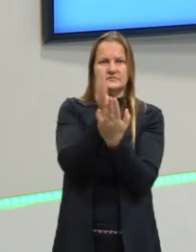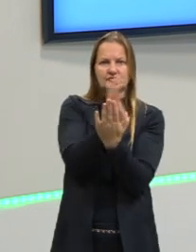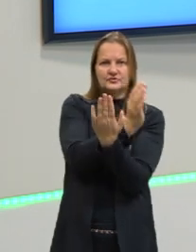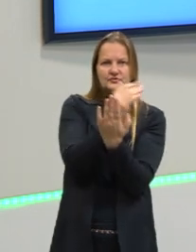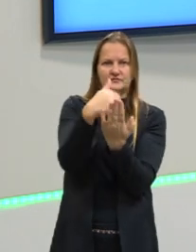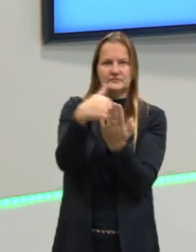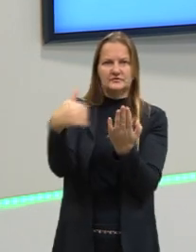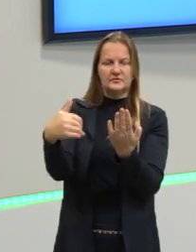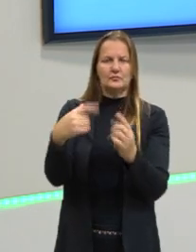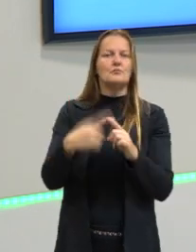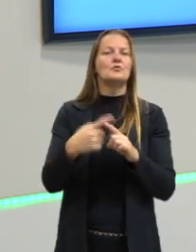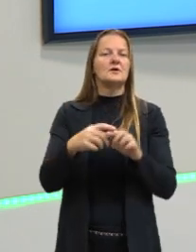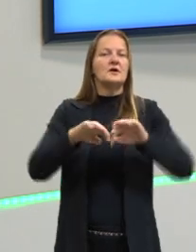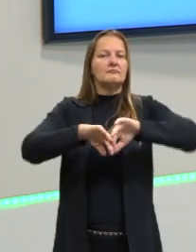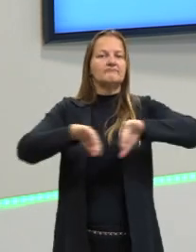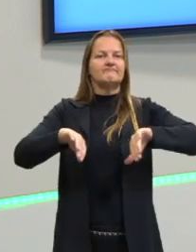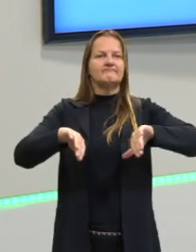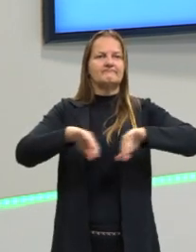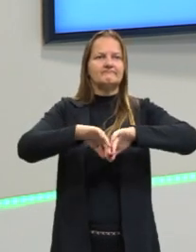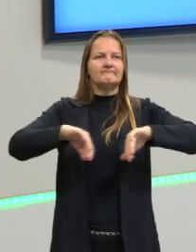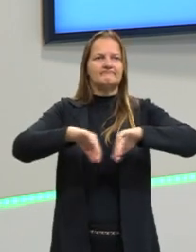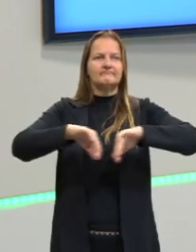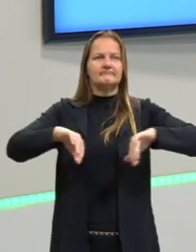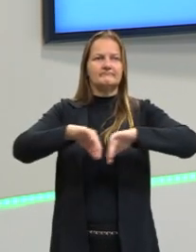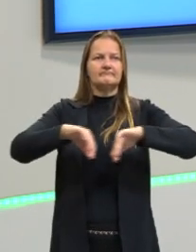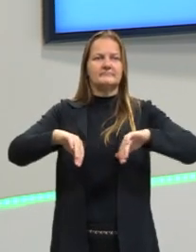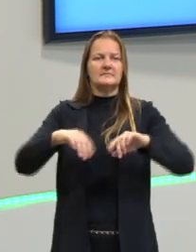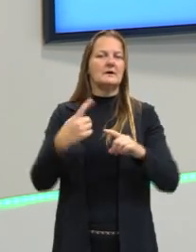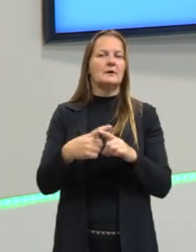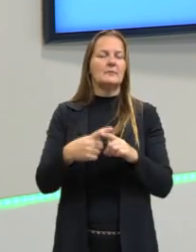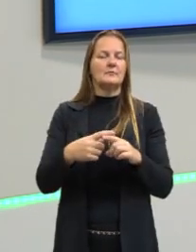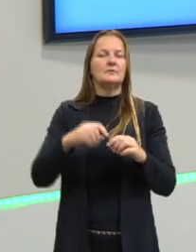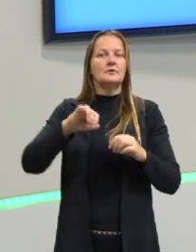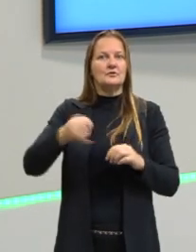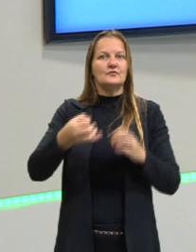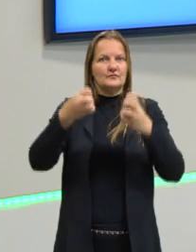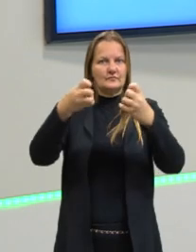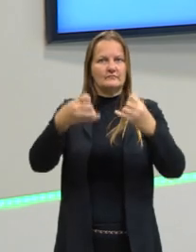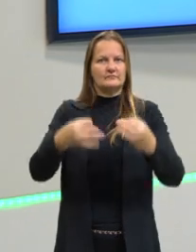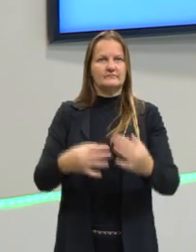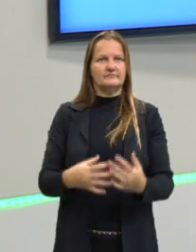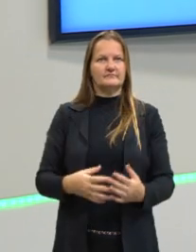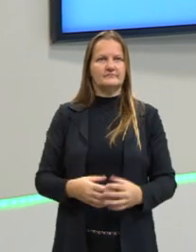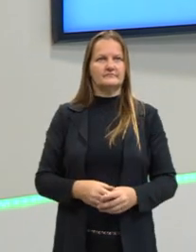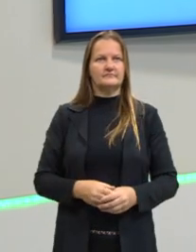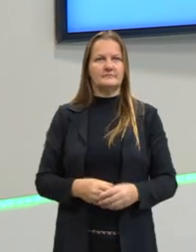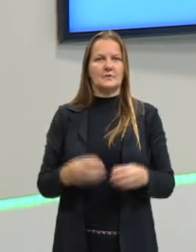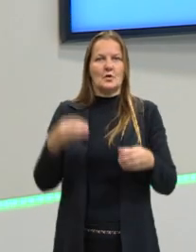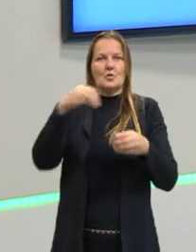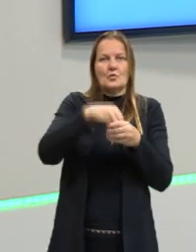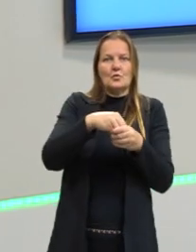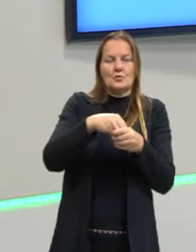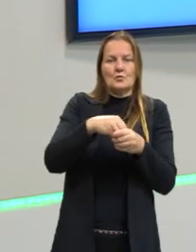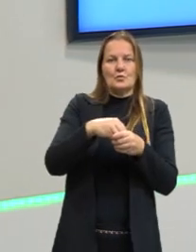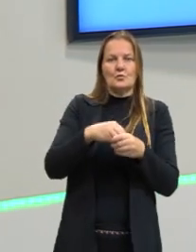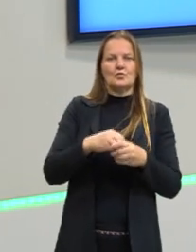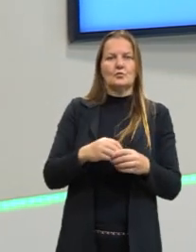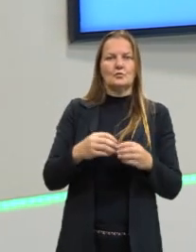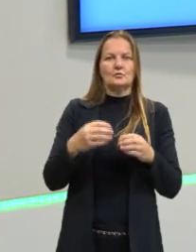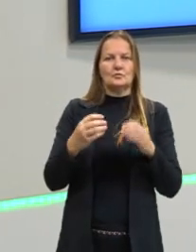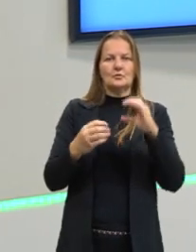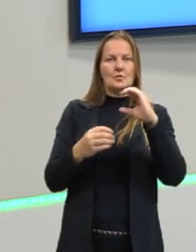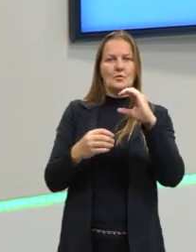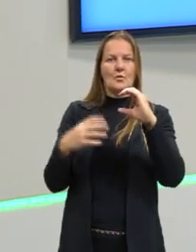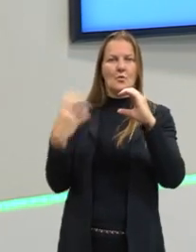então do porque que ele não está então não não não e não contém os outros conjuntos né essa teoria de conjuntos